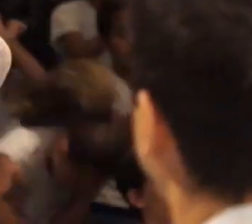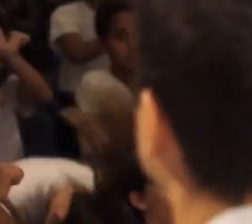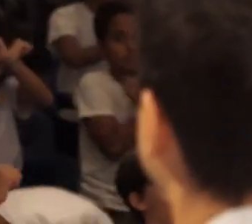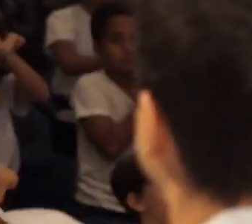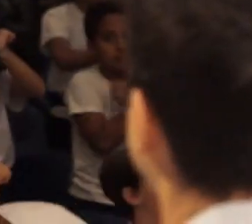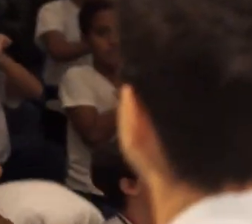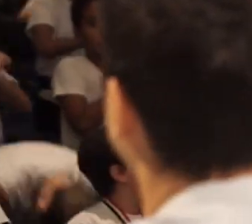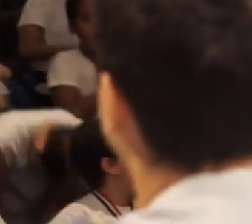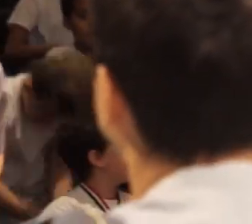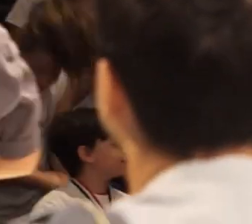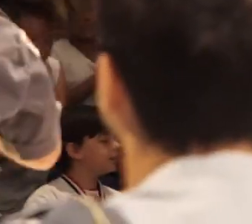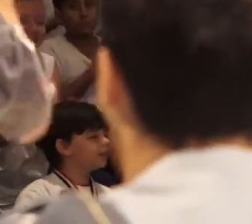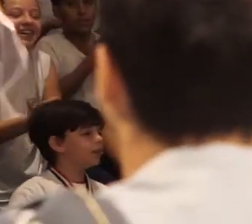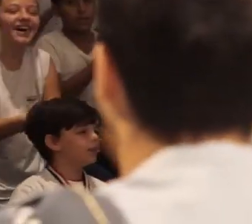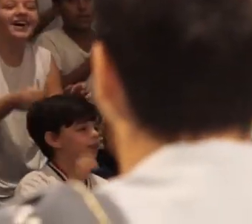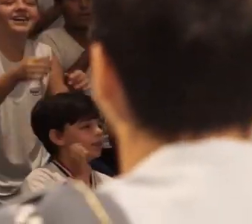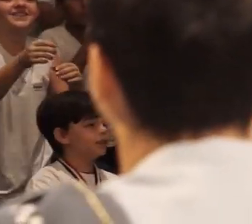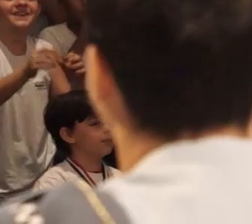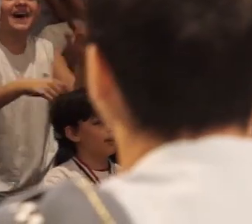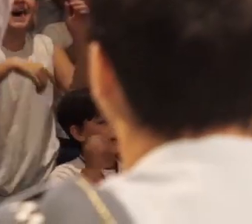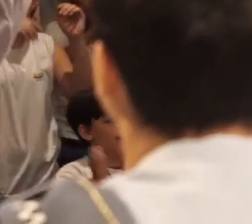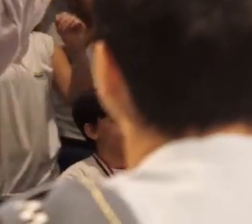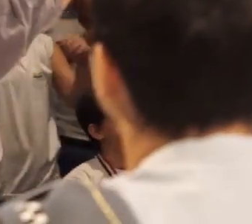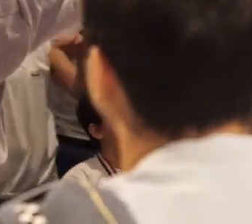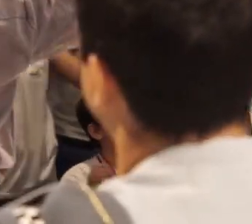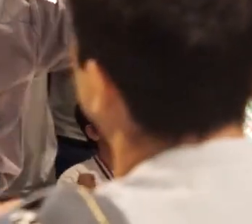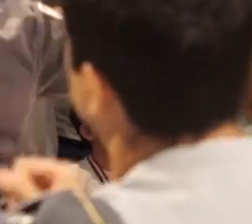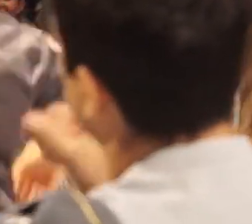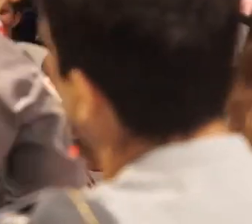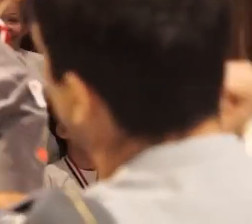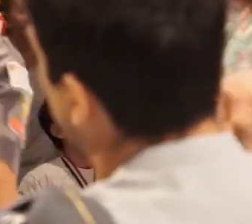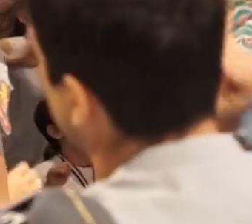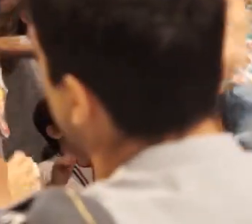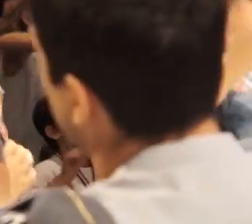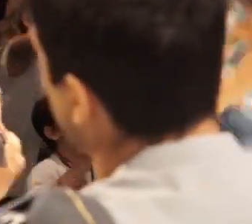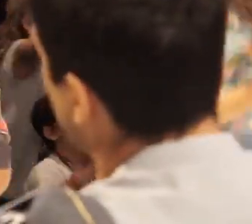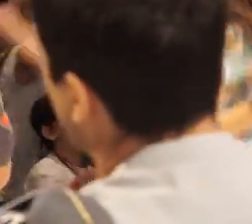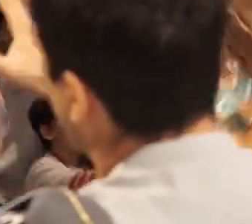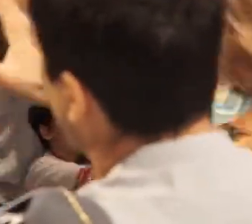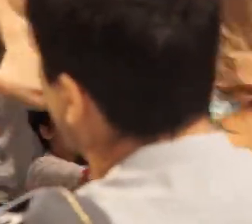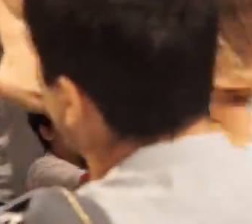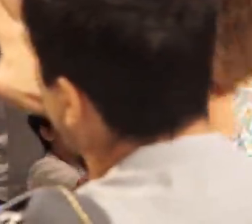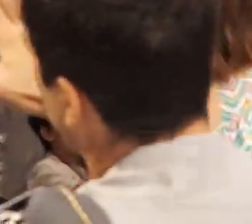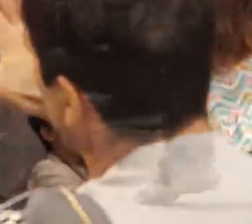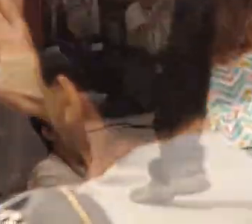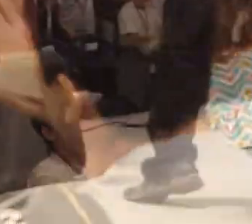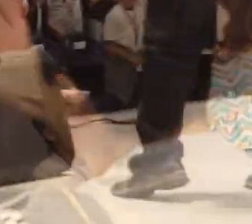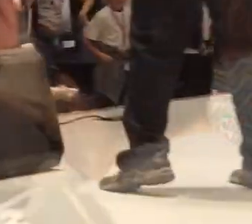Não!